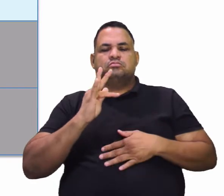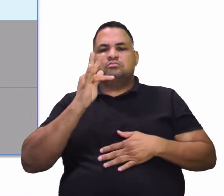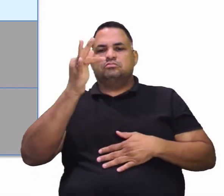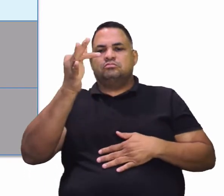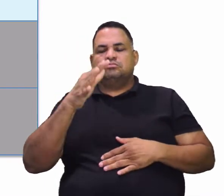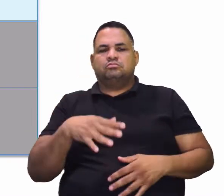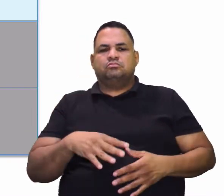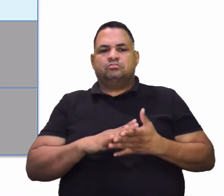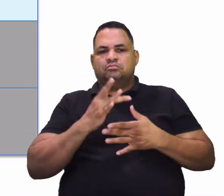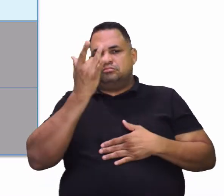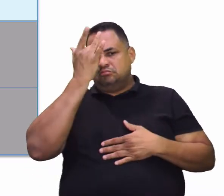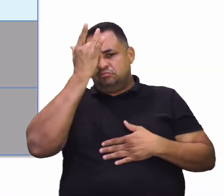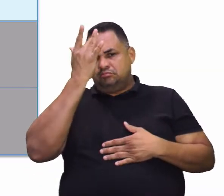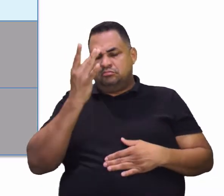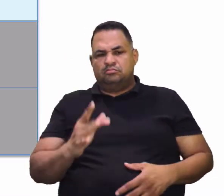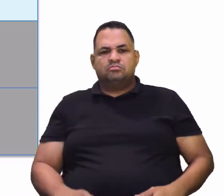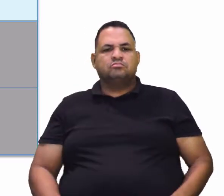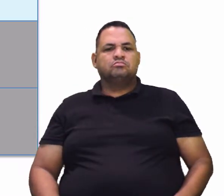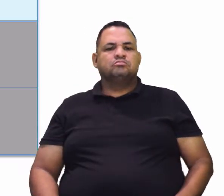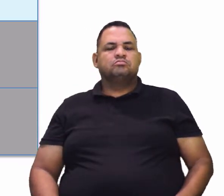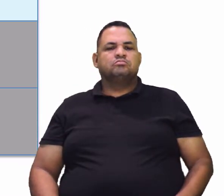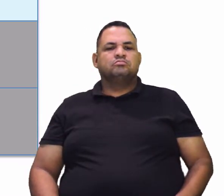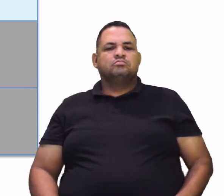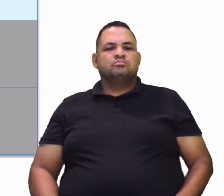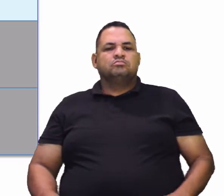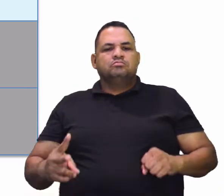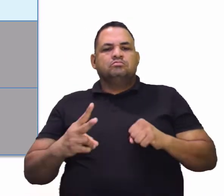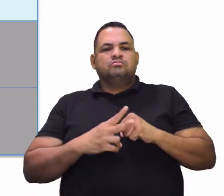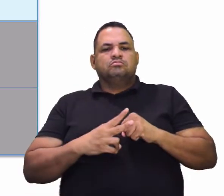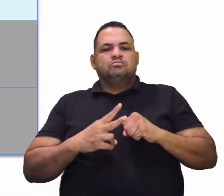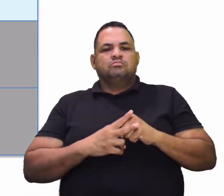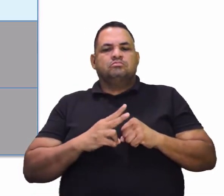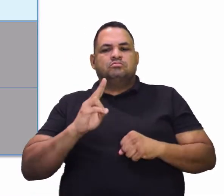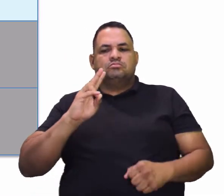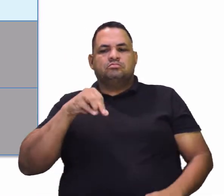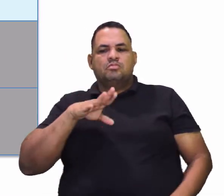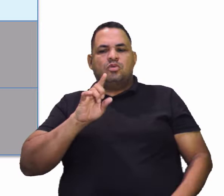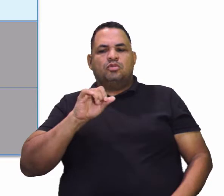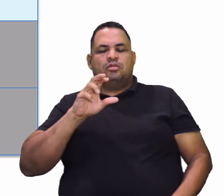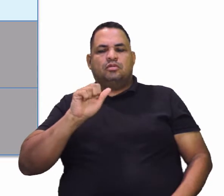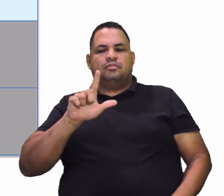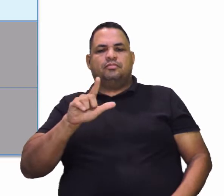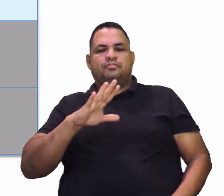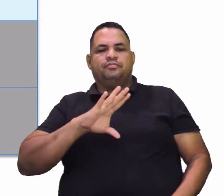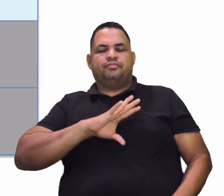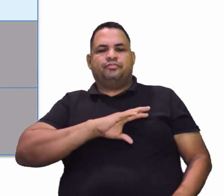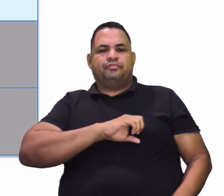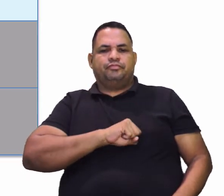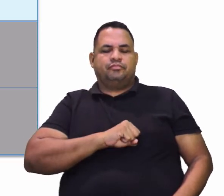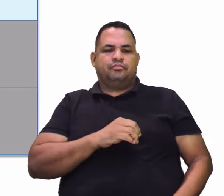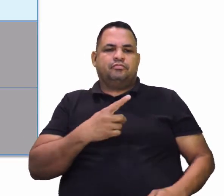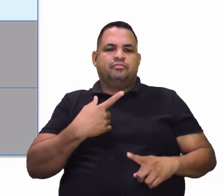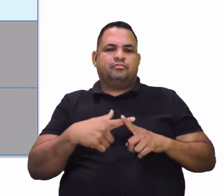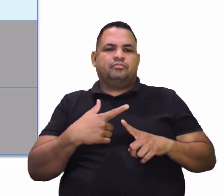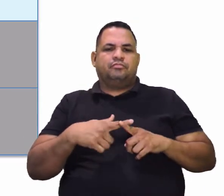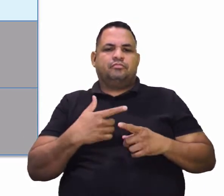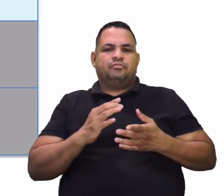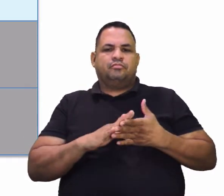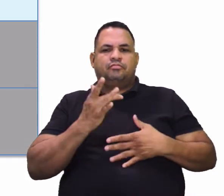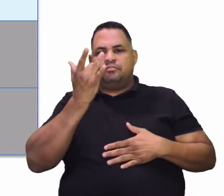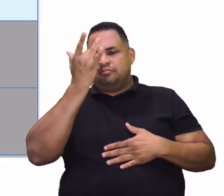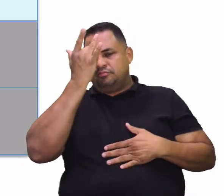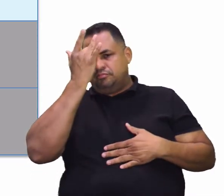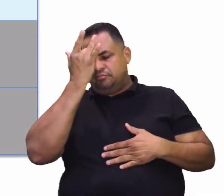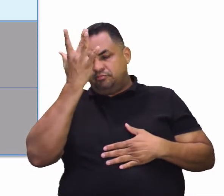o mais fácil. O will, ele é um verbo modal, e como verbo modal, eu amo os verbos modais, porque eles são os